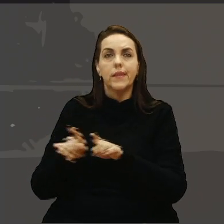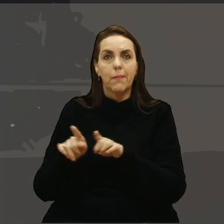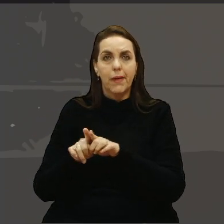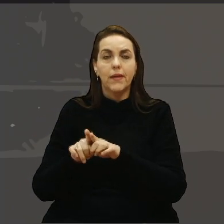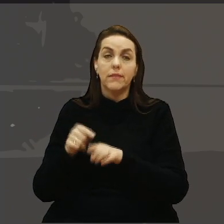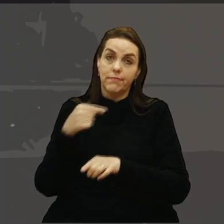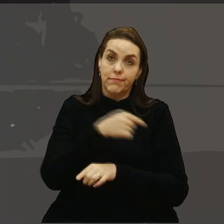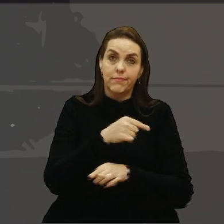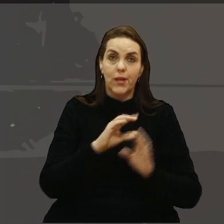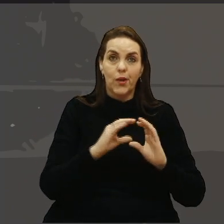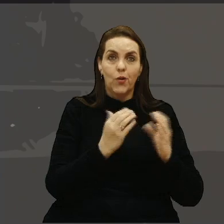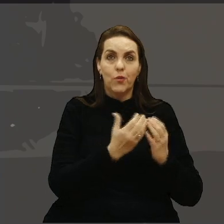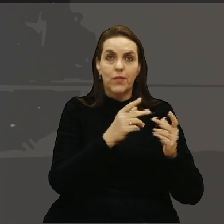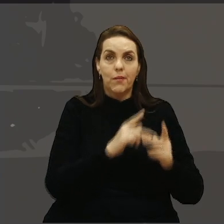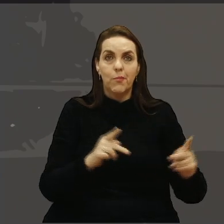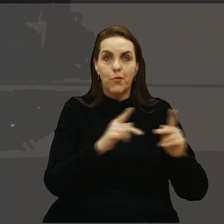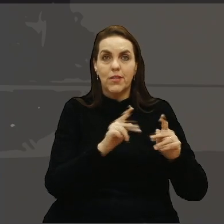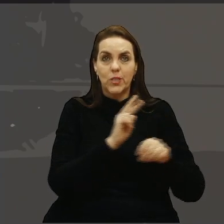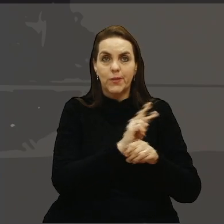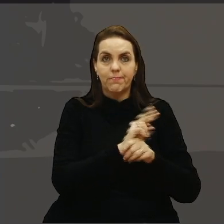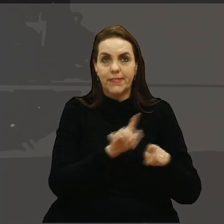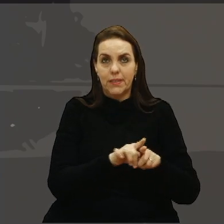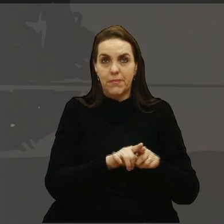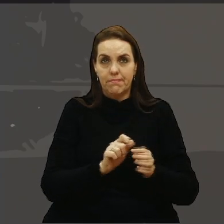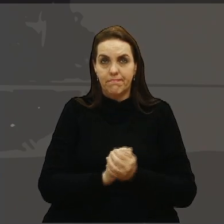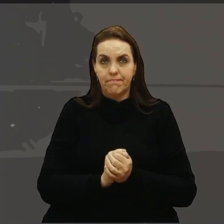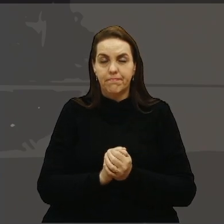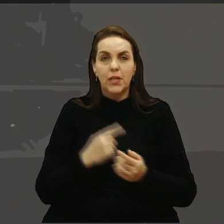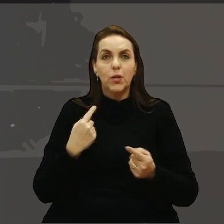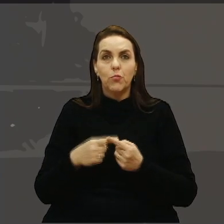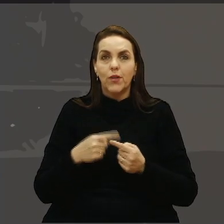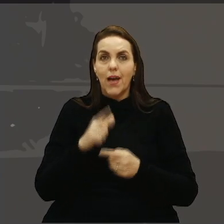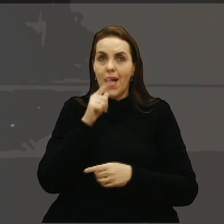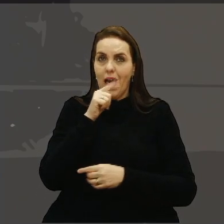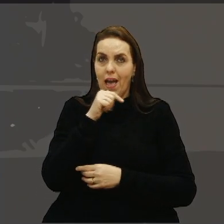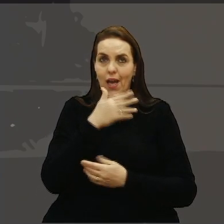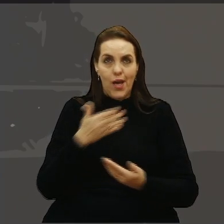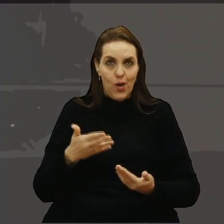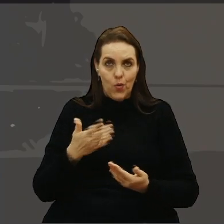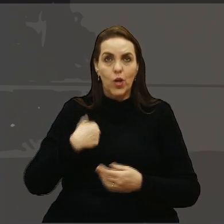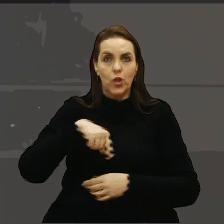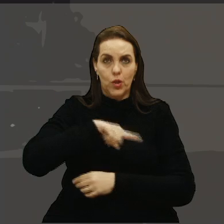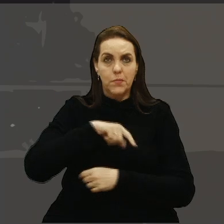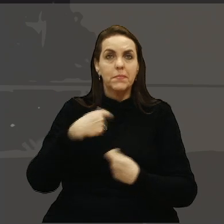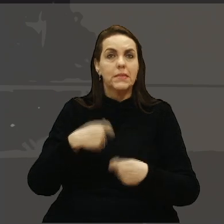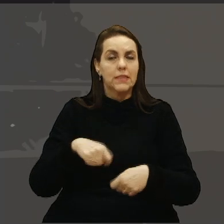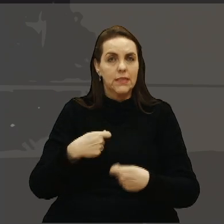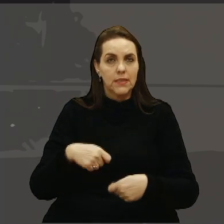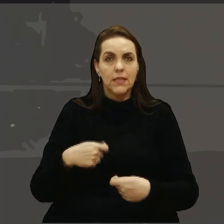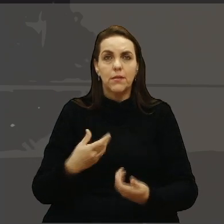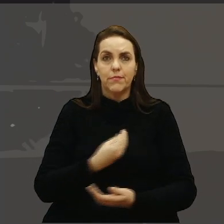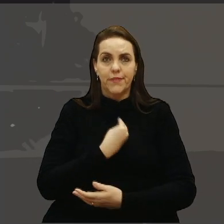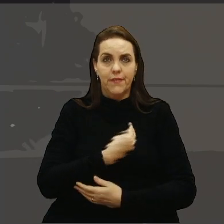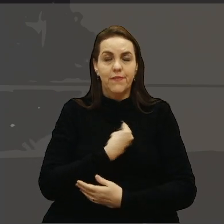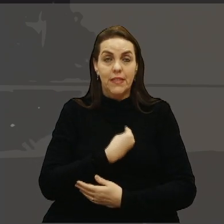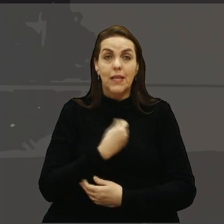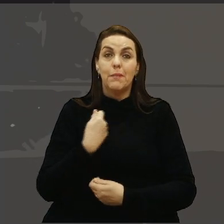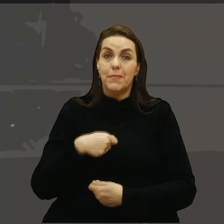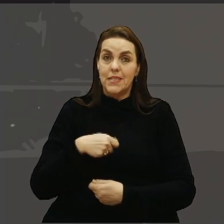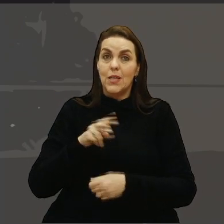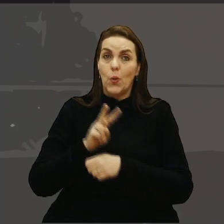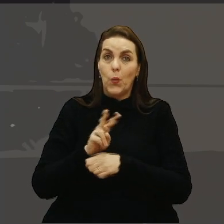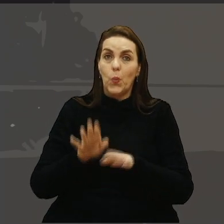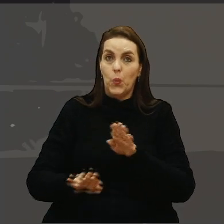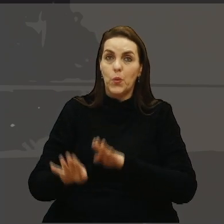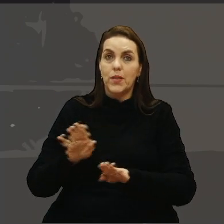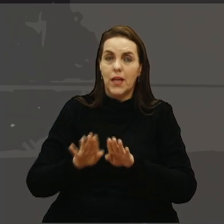e cuidados com a população. Porque água a gente necessita, a gente precisa e tem que preservar, mas